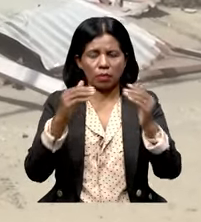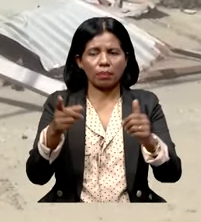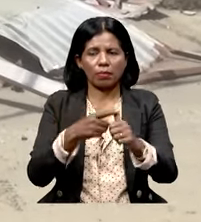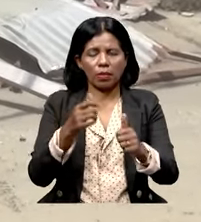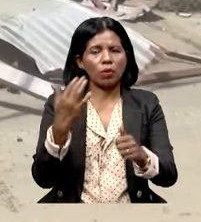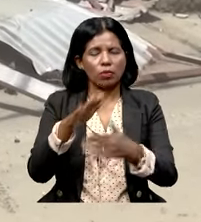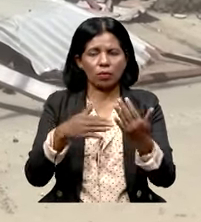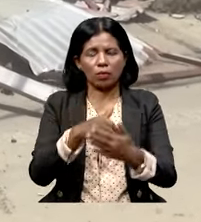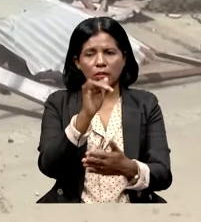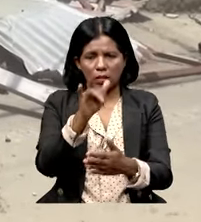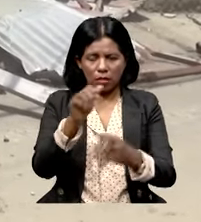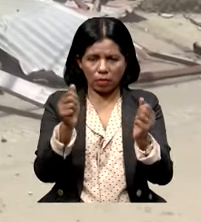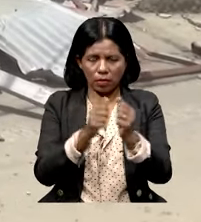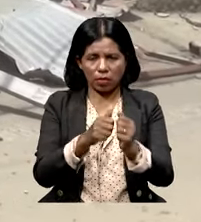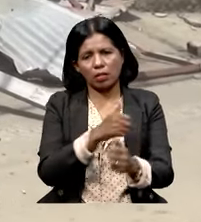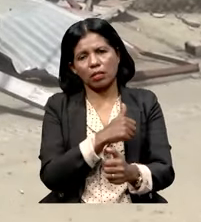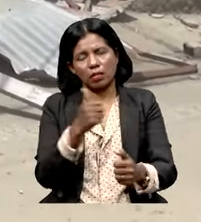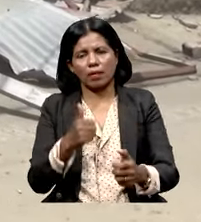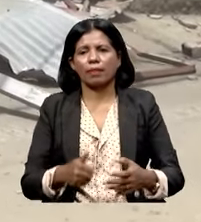out may balo iya